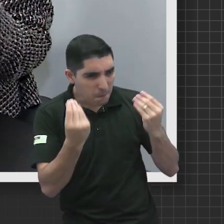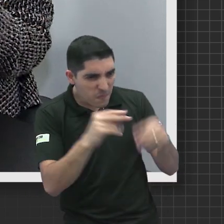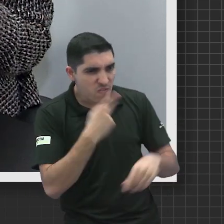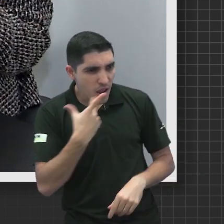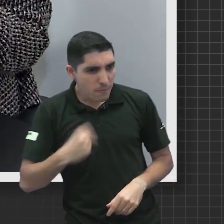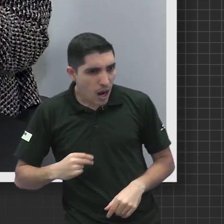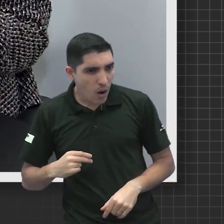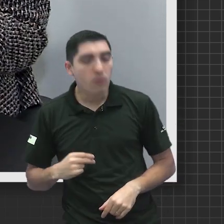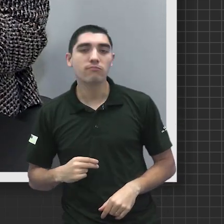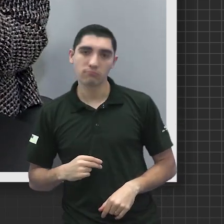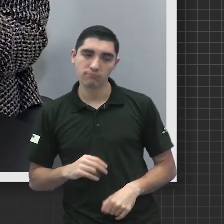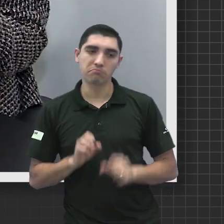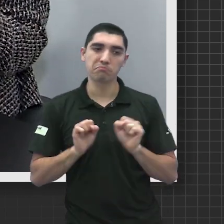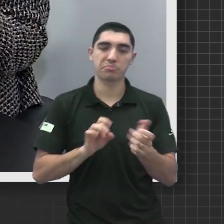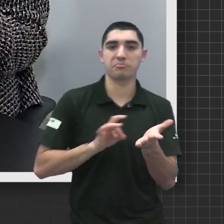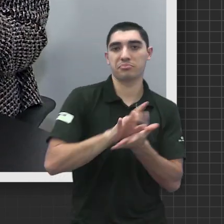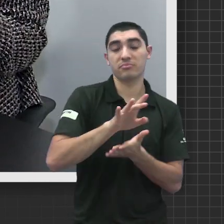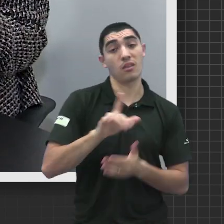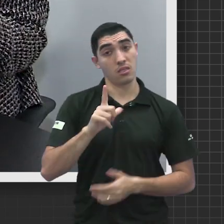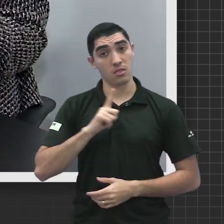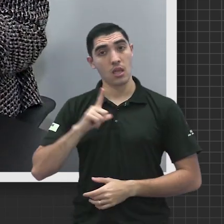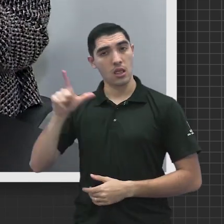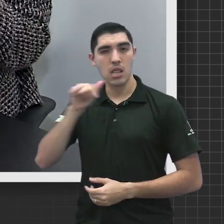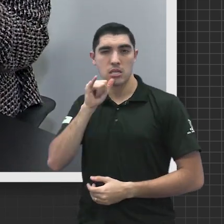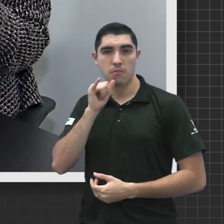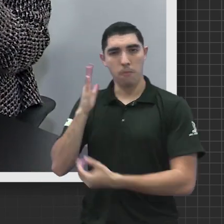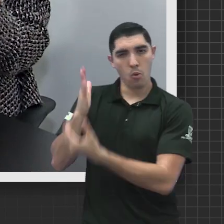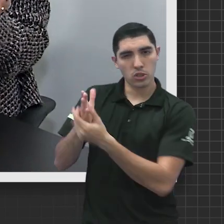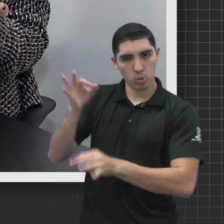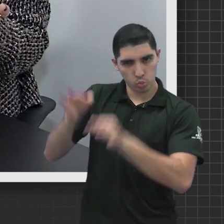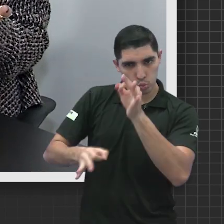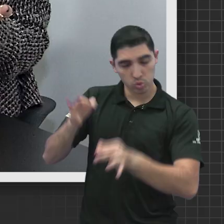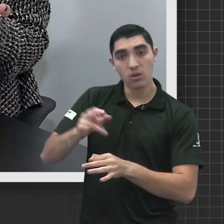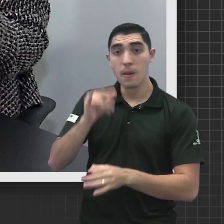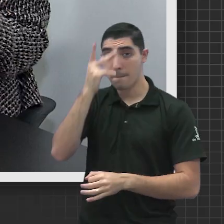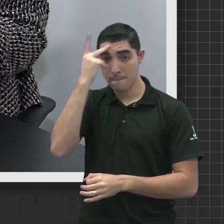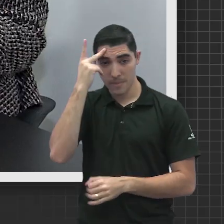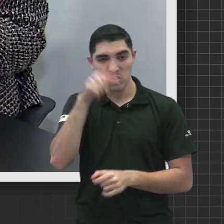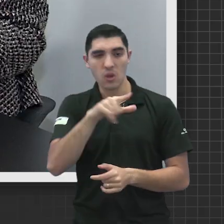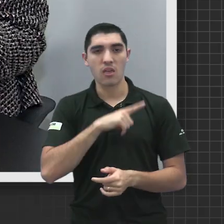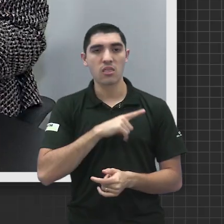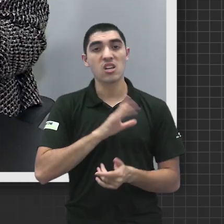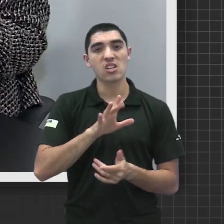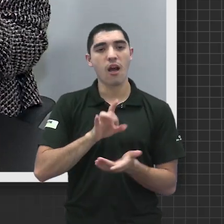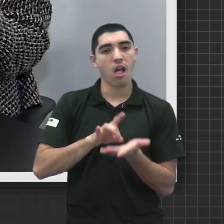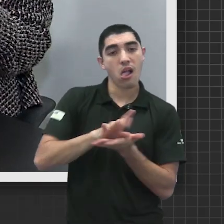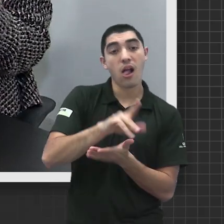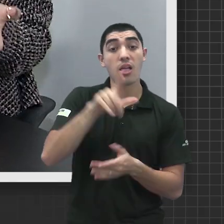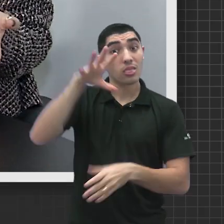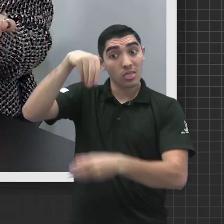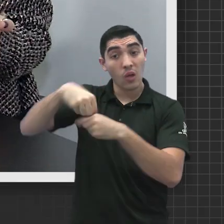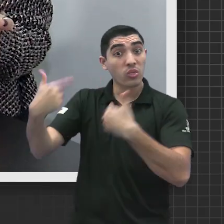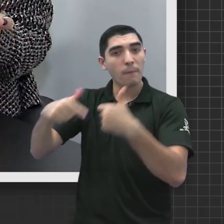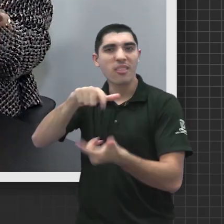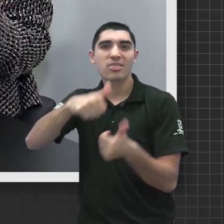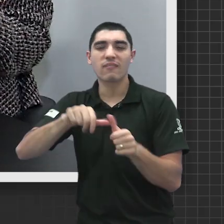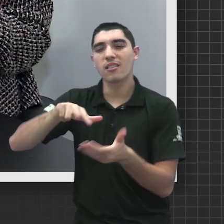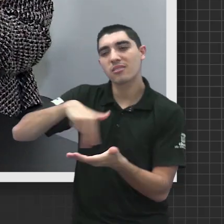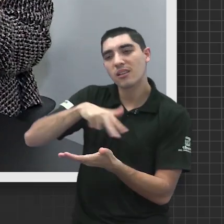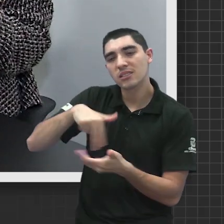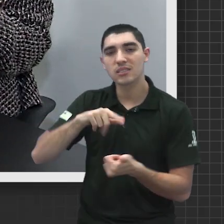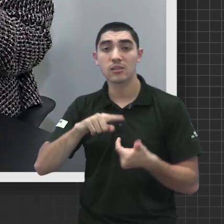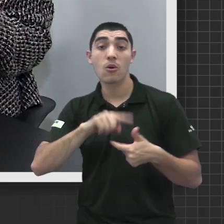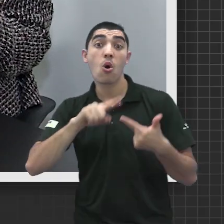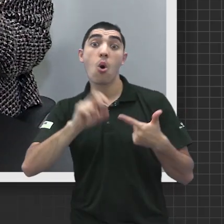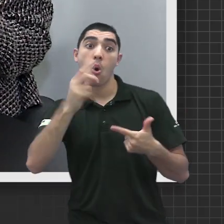post. Então nós temos casos, por exemplo, na justiça, que as pessoas foram mandadas embora por dancinhas, no horário de trabalho,